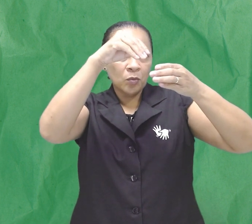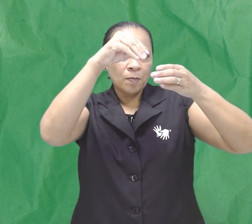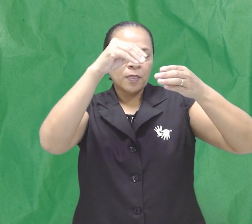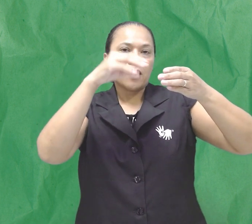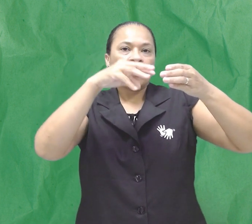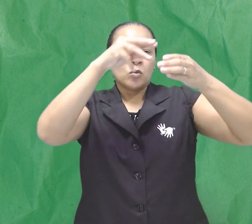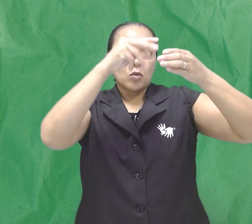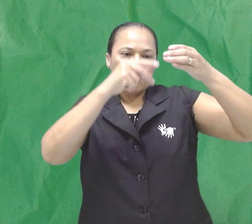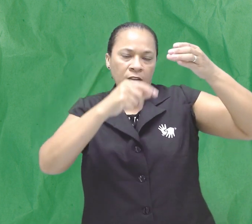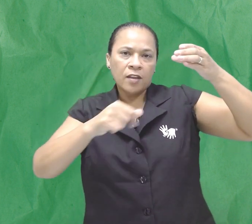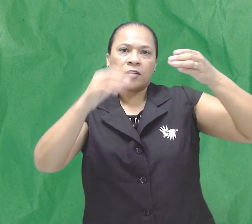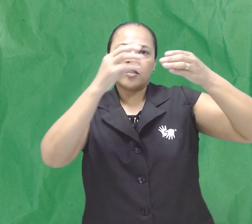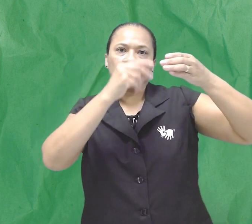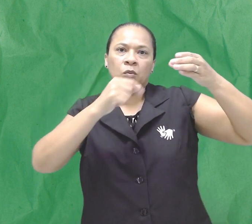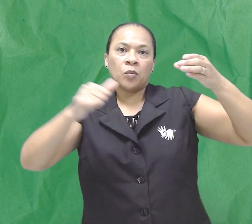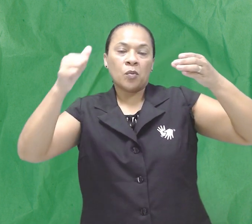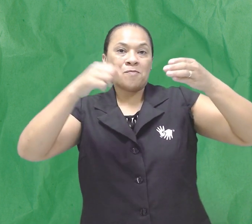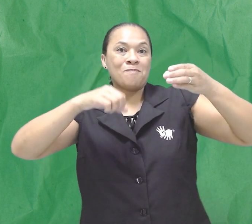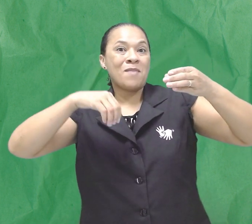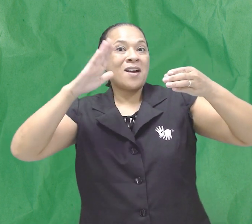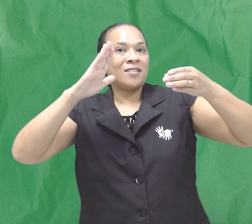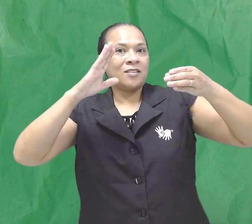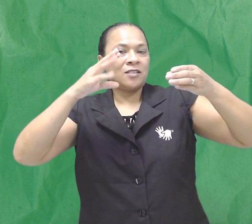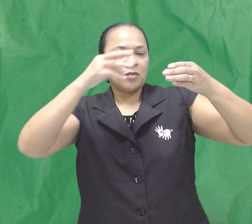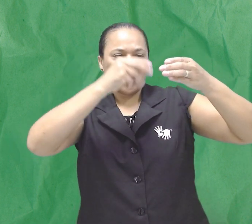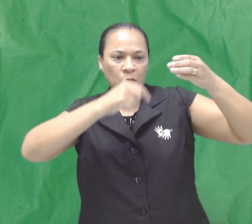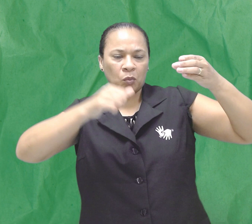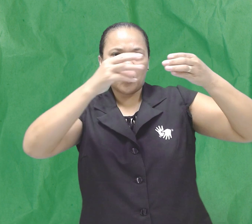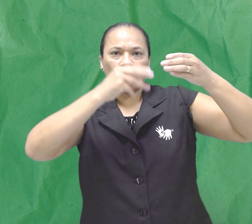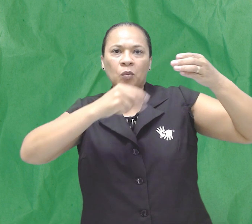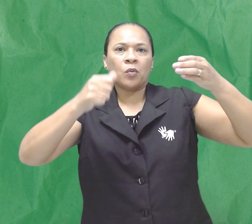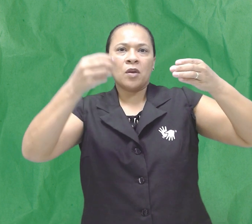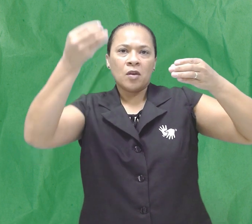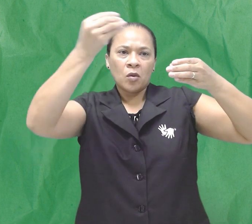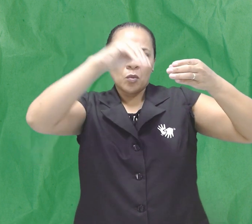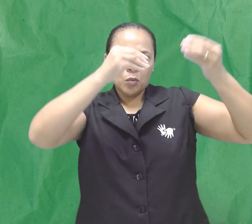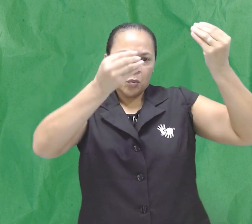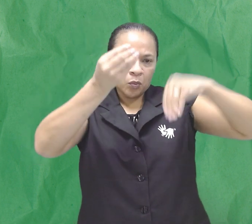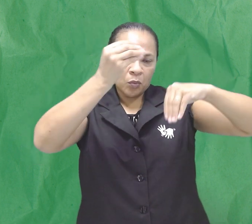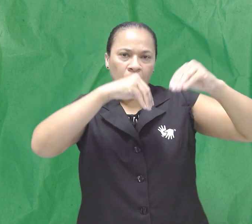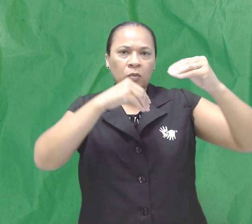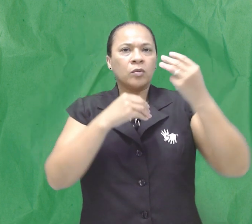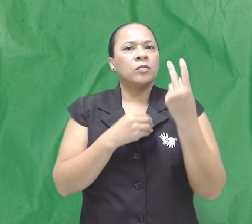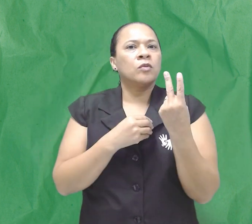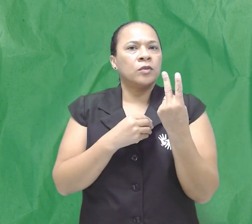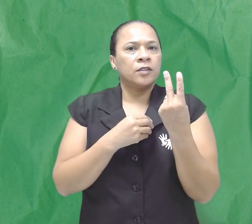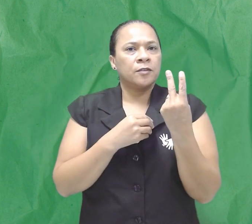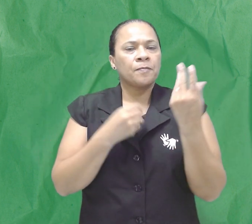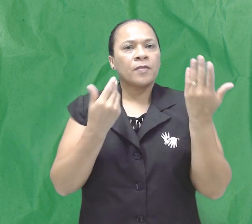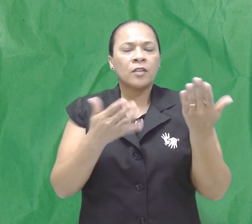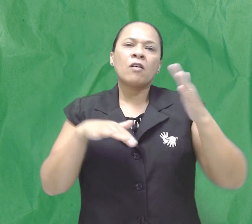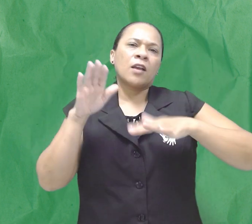o solvente é a espécie em maior quantidade, na qual o soluto está dissolvido. É muito